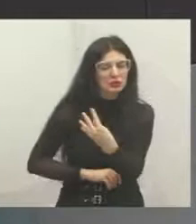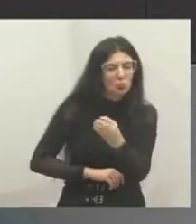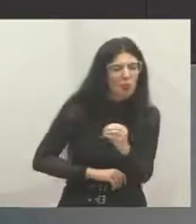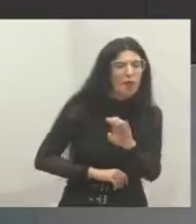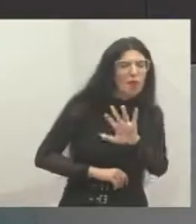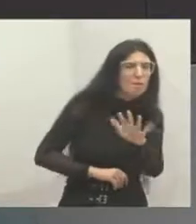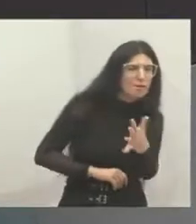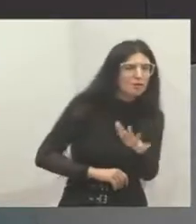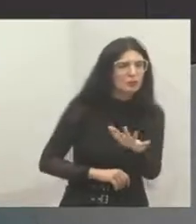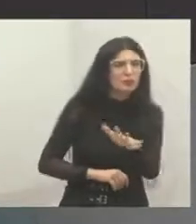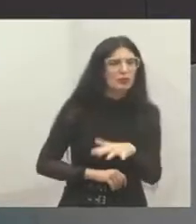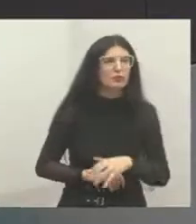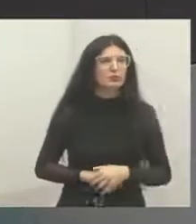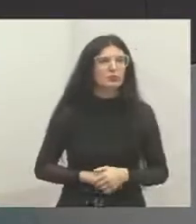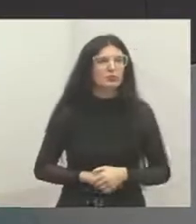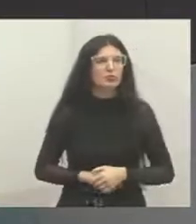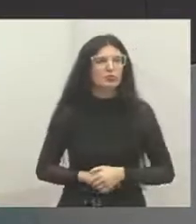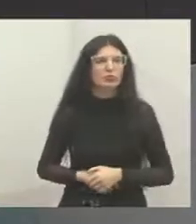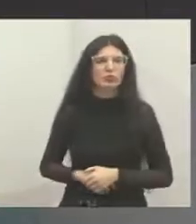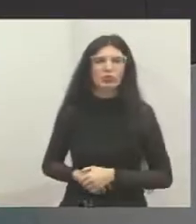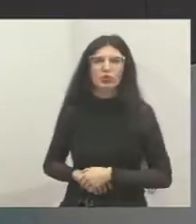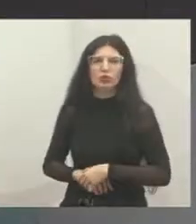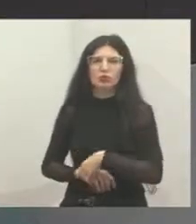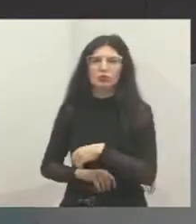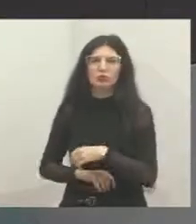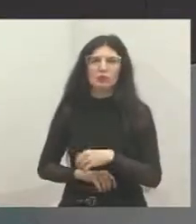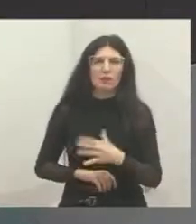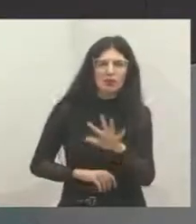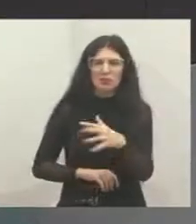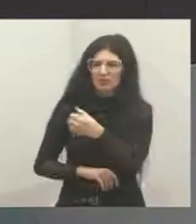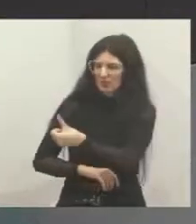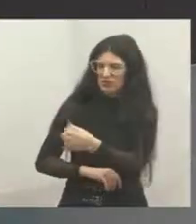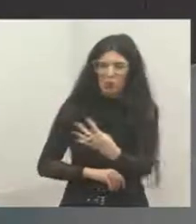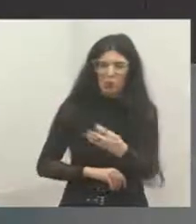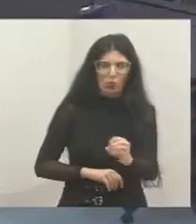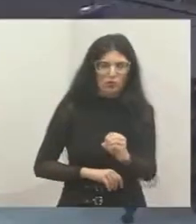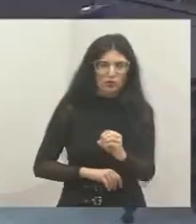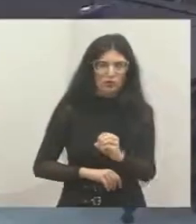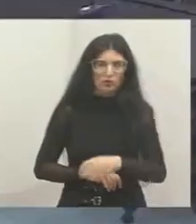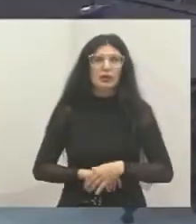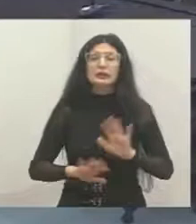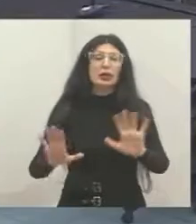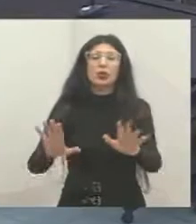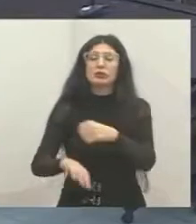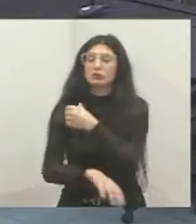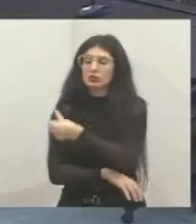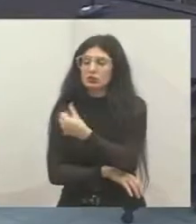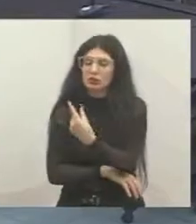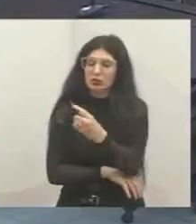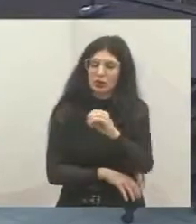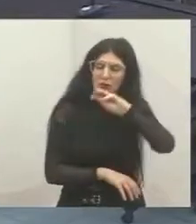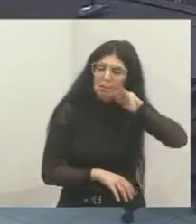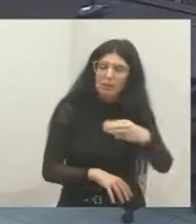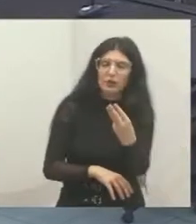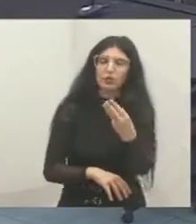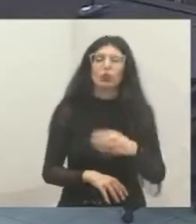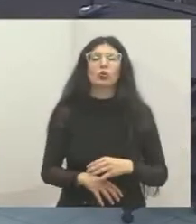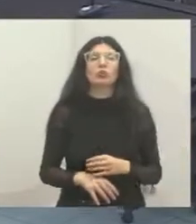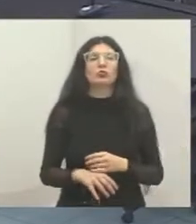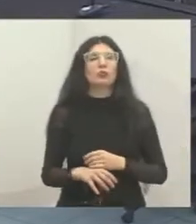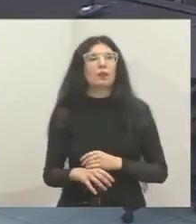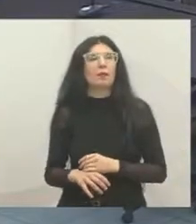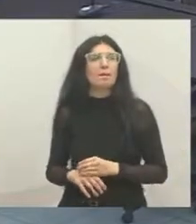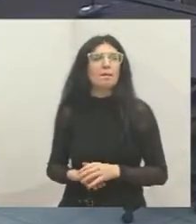640. Tirando, dá mais ou menos uns 640, não é isso? Não, é 610 milhões empenhado. Mais o